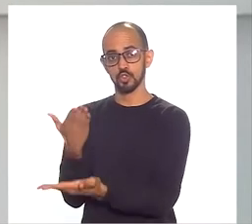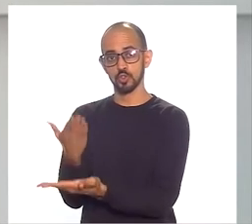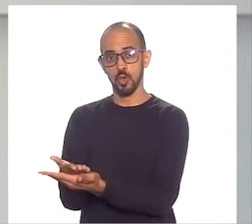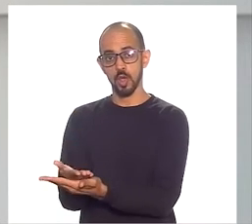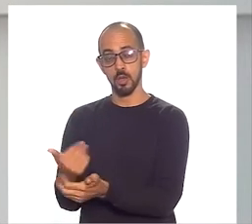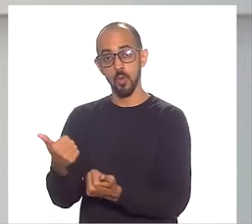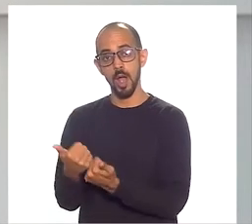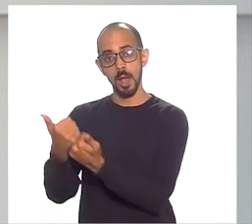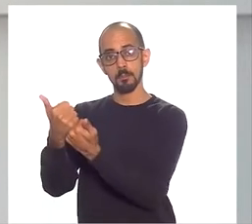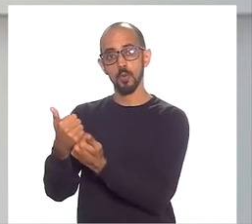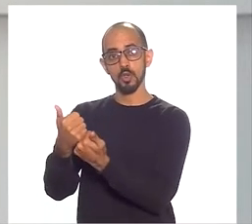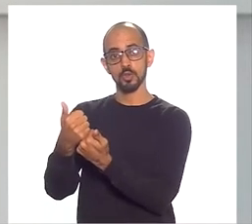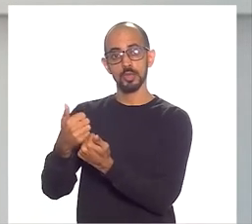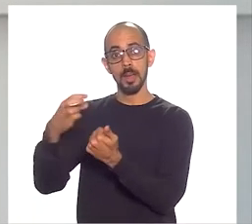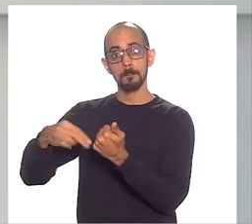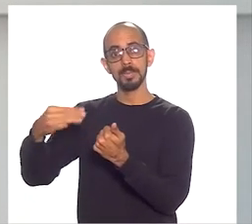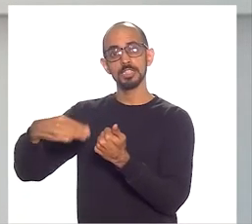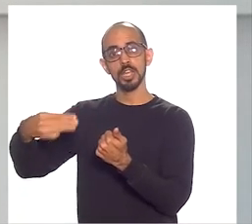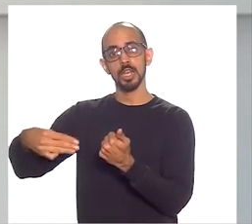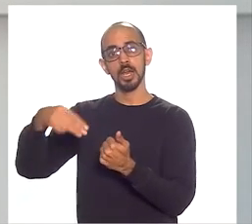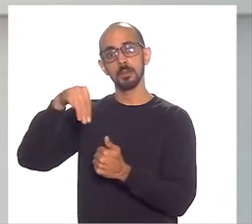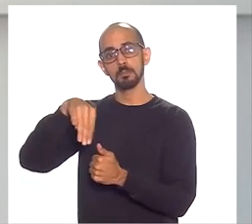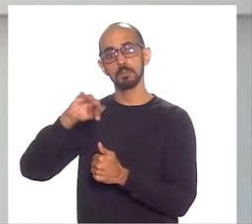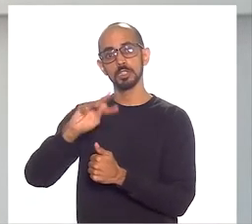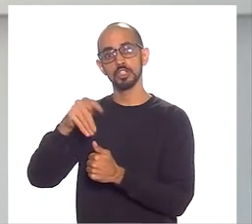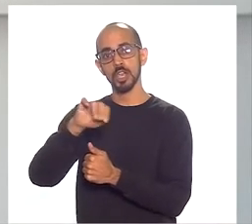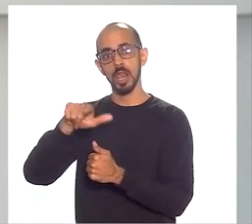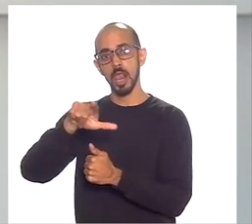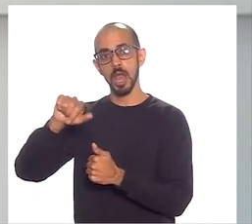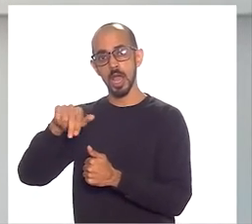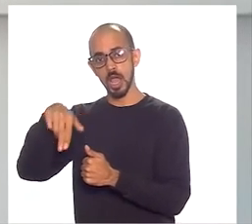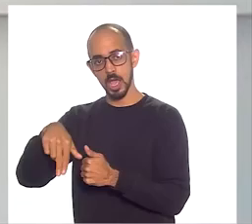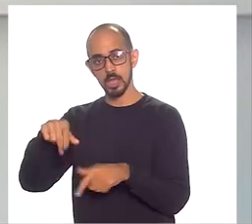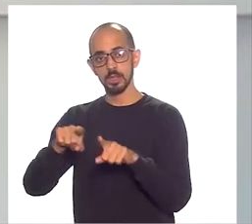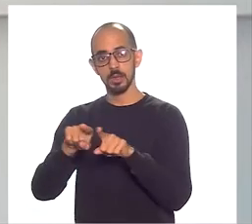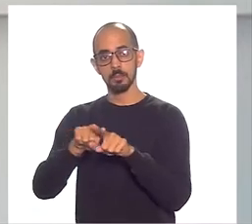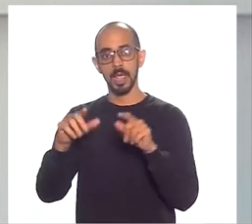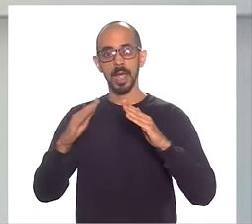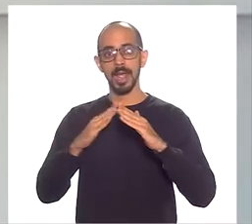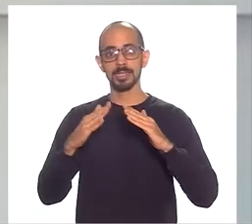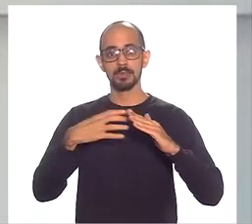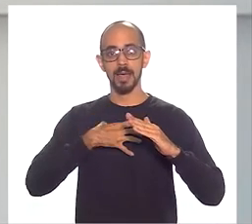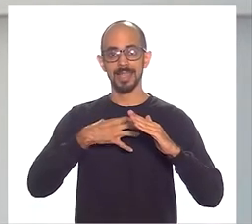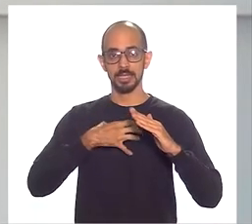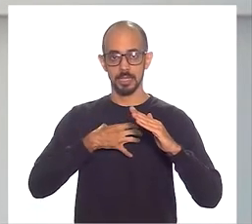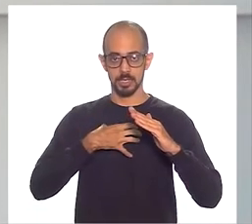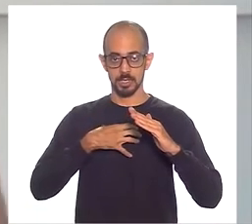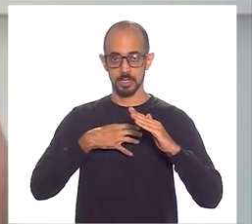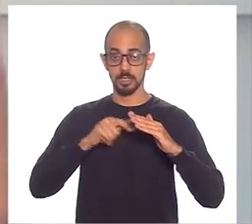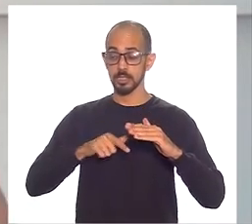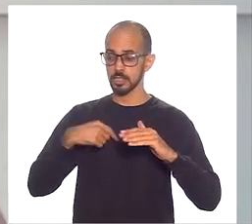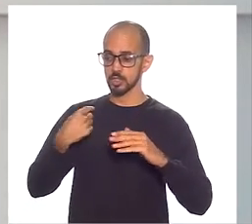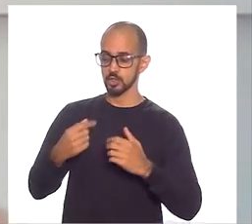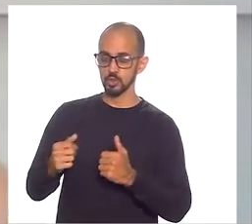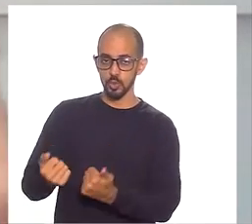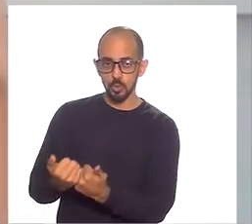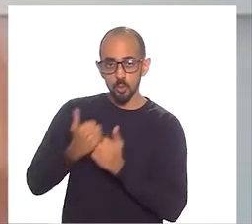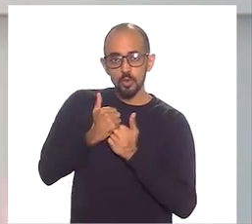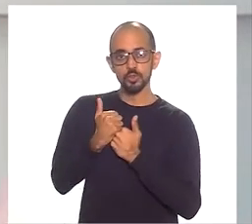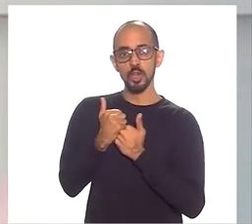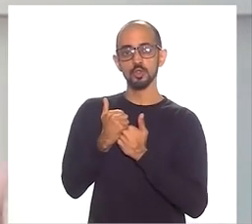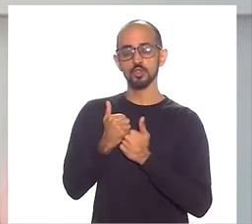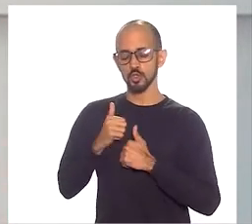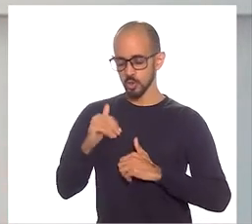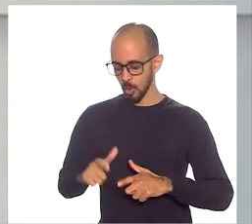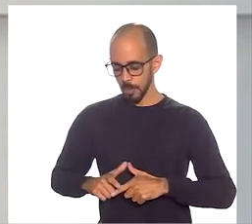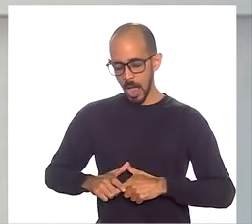mais 2 grandes empresas, a Michelin e a Fundação Casas Bahia. Tá? Então, isso trouxe o nosso fôlego para que a gente